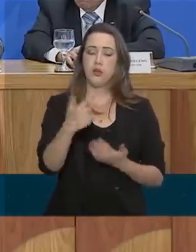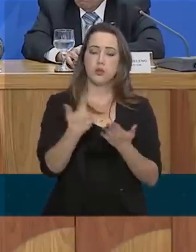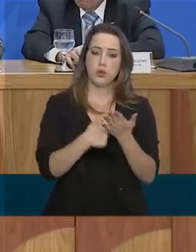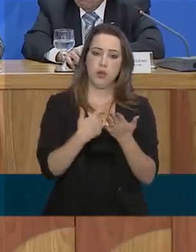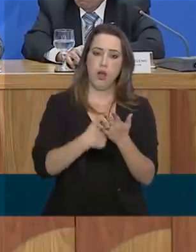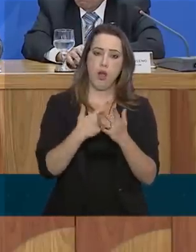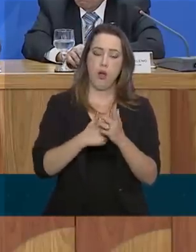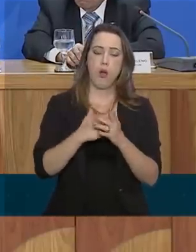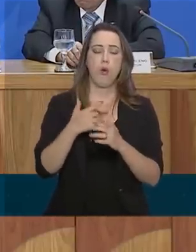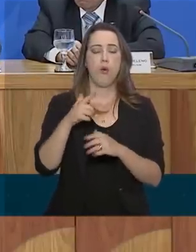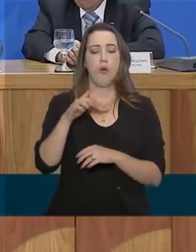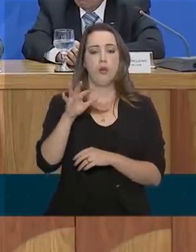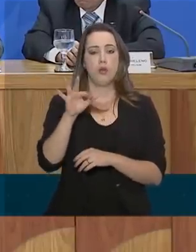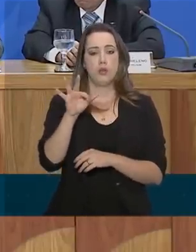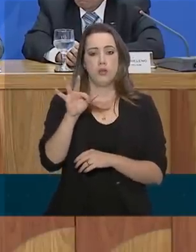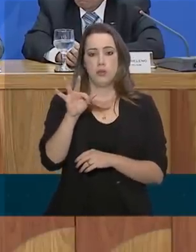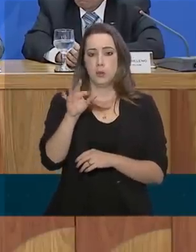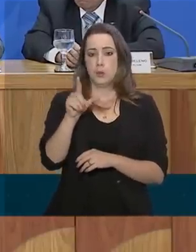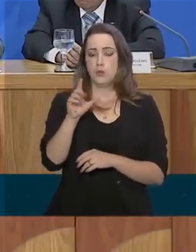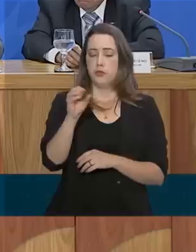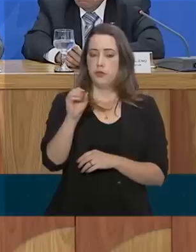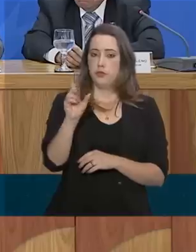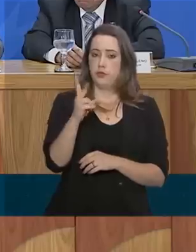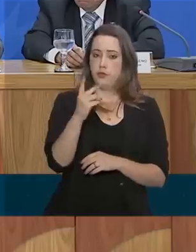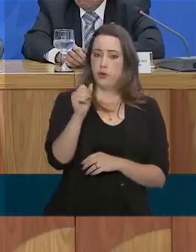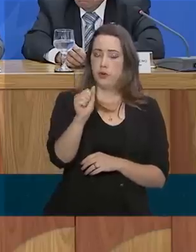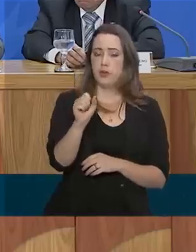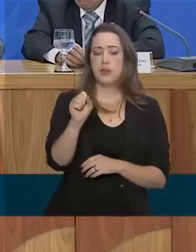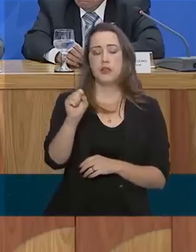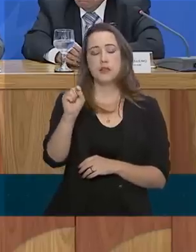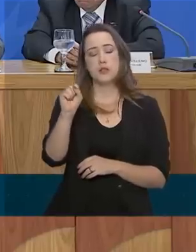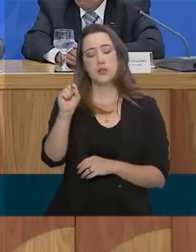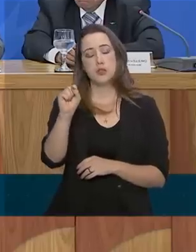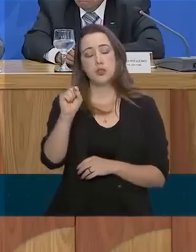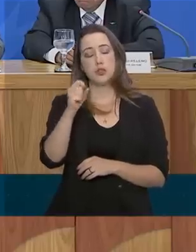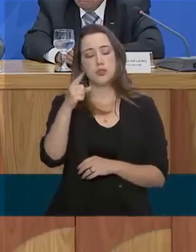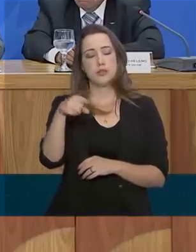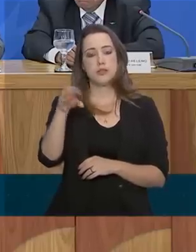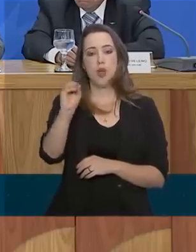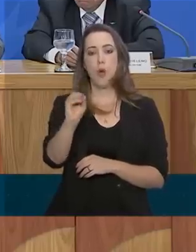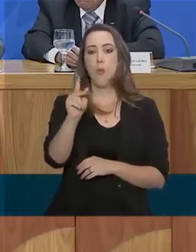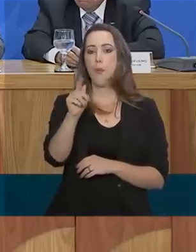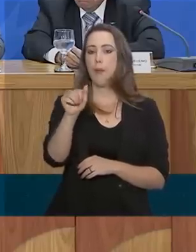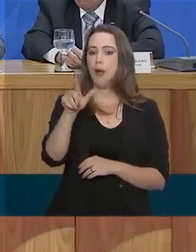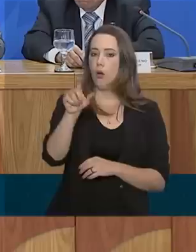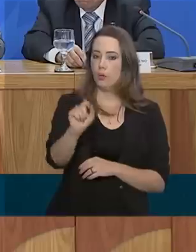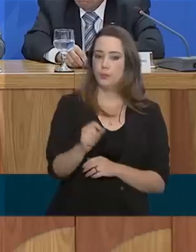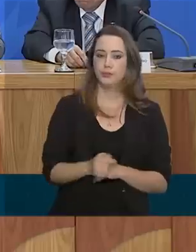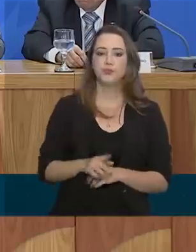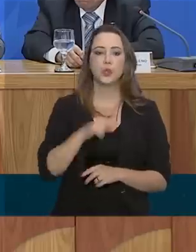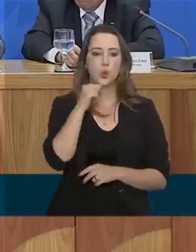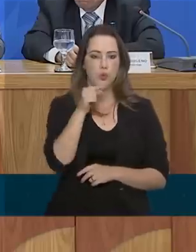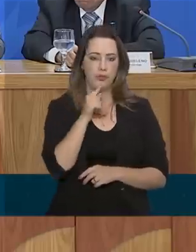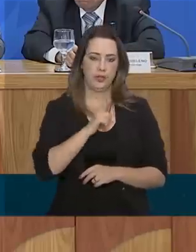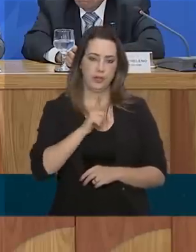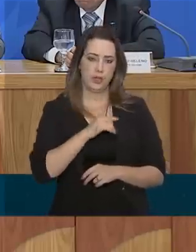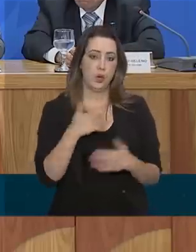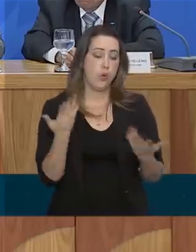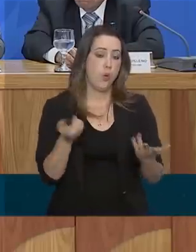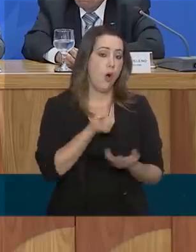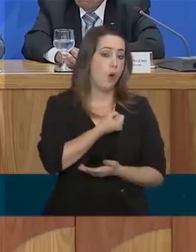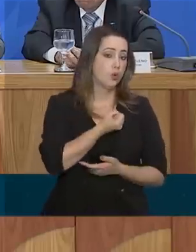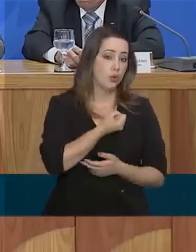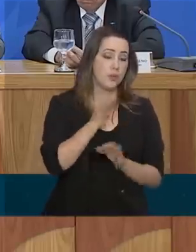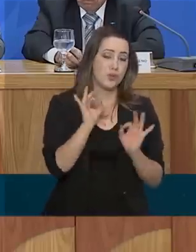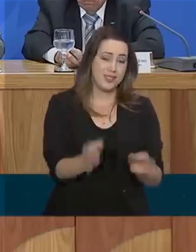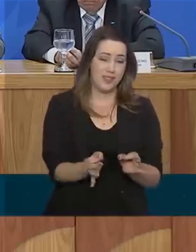são paulo boa tarde é então algumas dúvidas na verdade que a gente está em primeiro saber é quanto que foi então esse desmatamento de